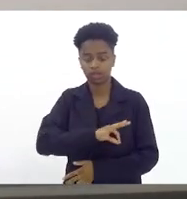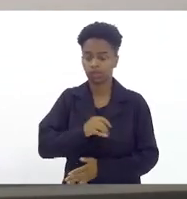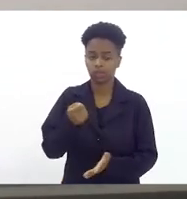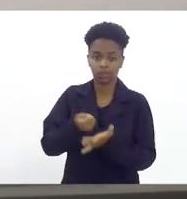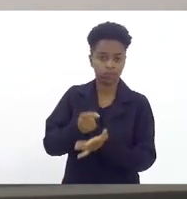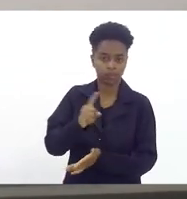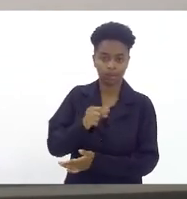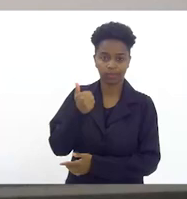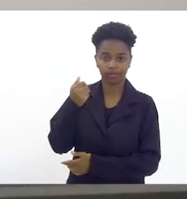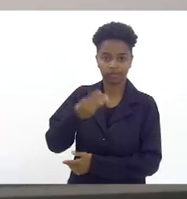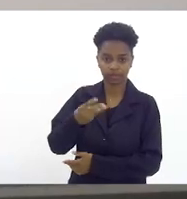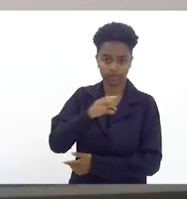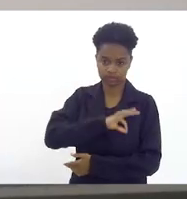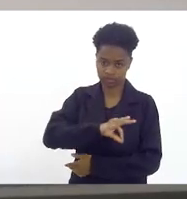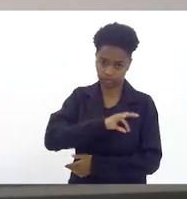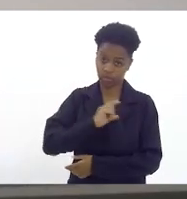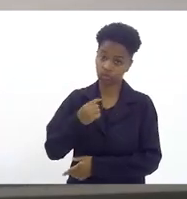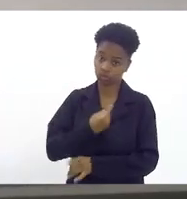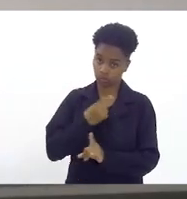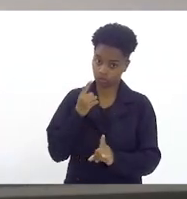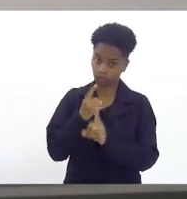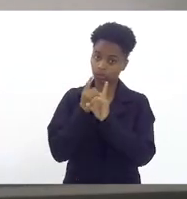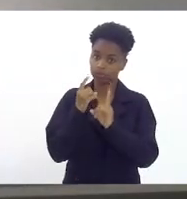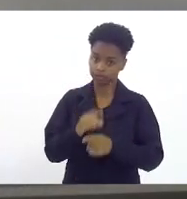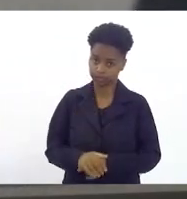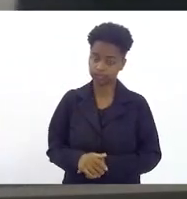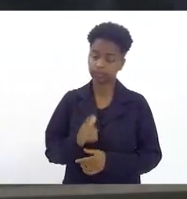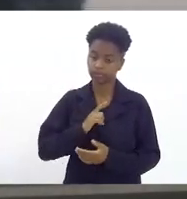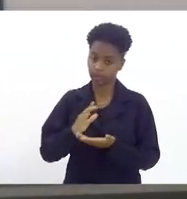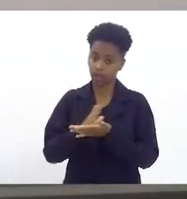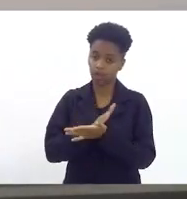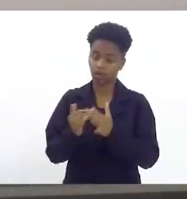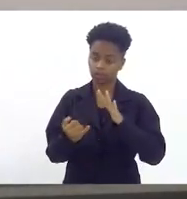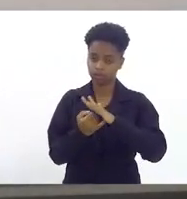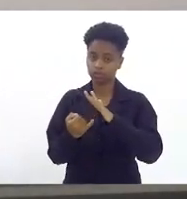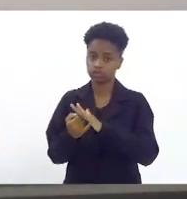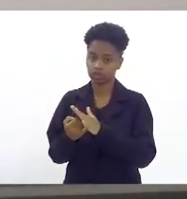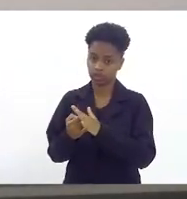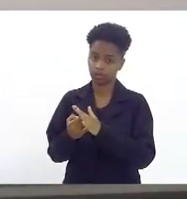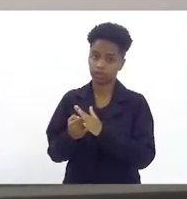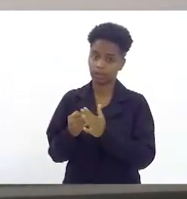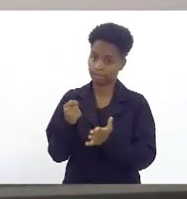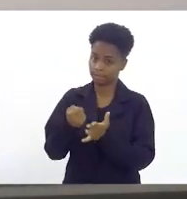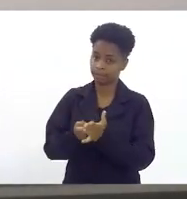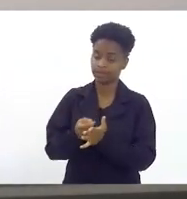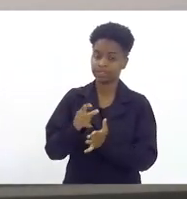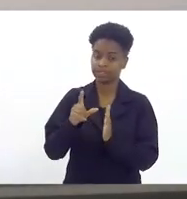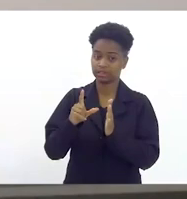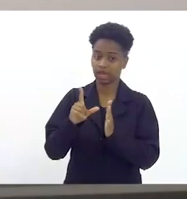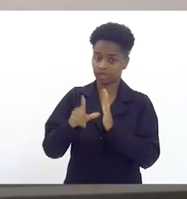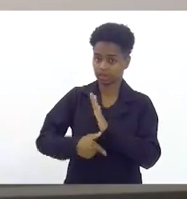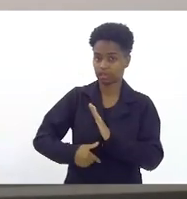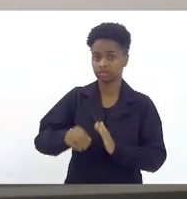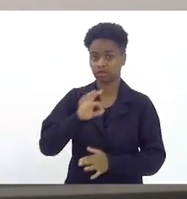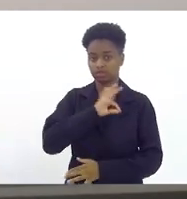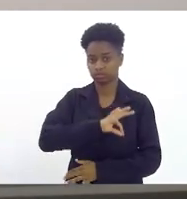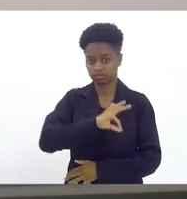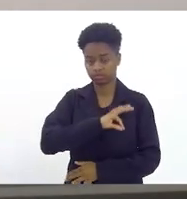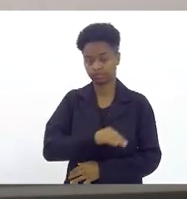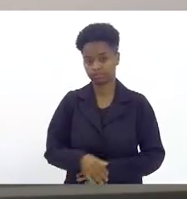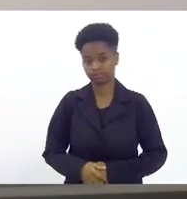13º nós nos deparamos tem instituição de ensino com salários atrasados então é uma